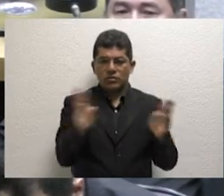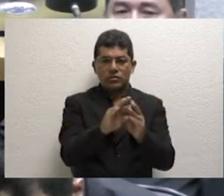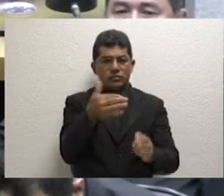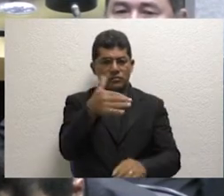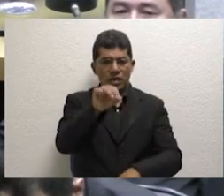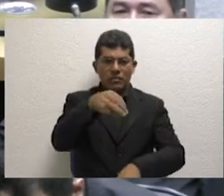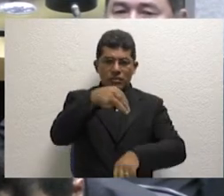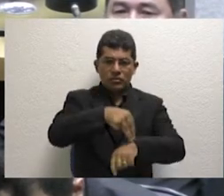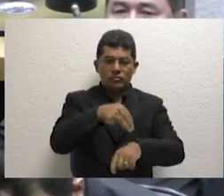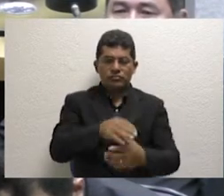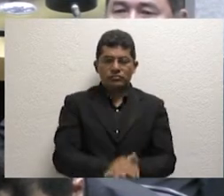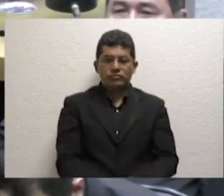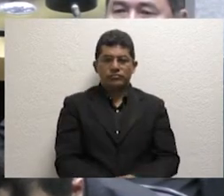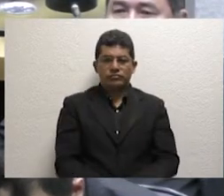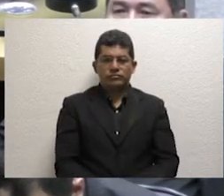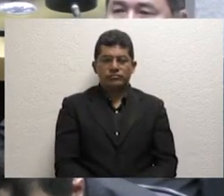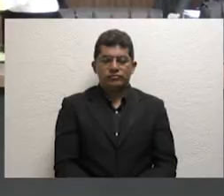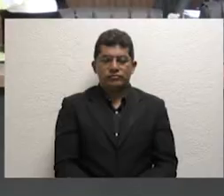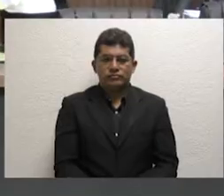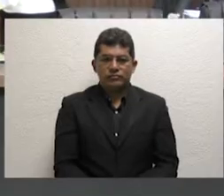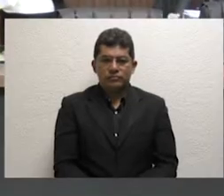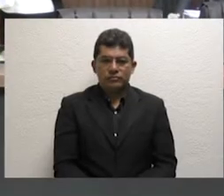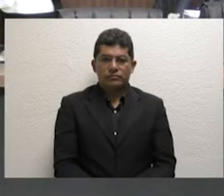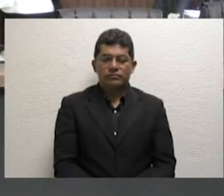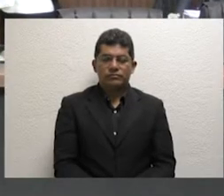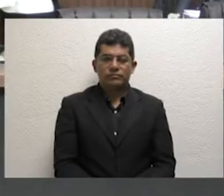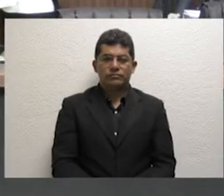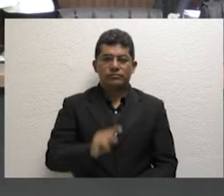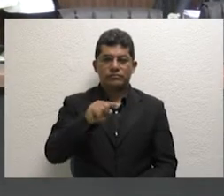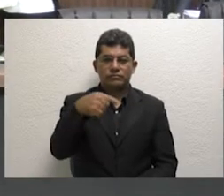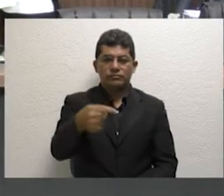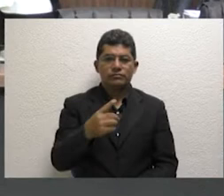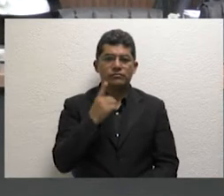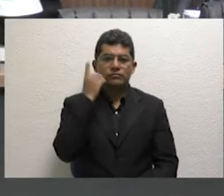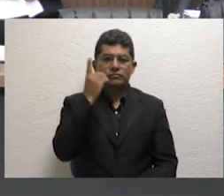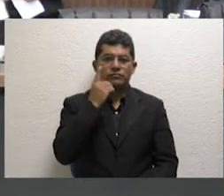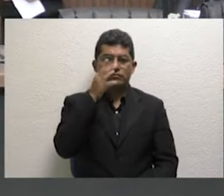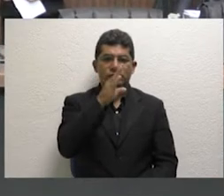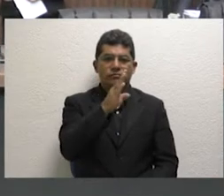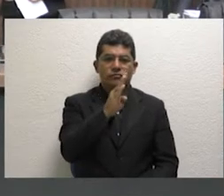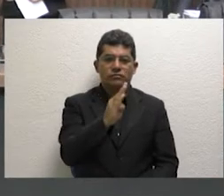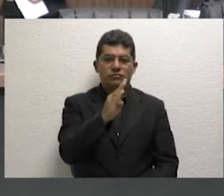então usarei a tribuna é o próximo orador deputado Berlamino Lins